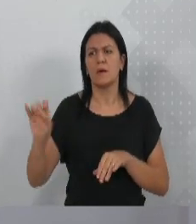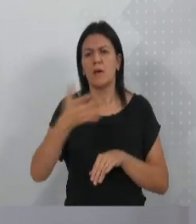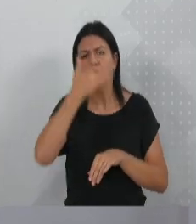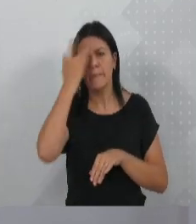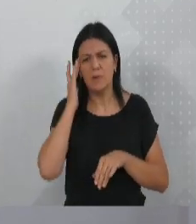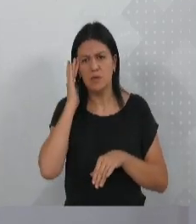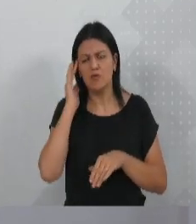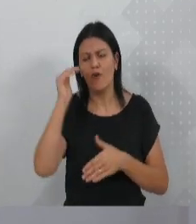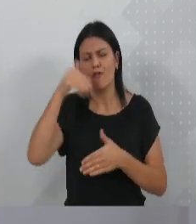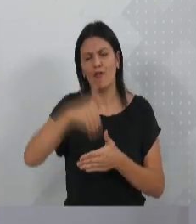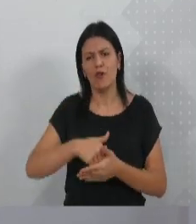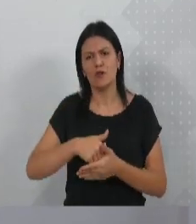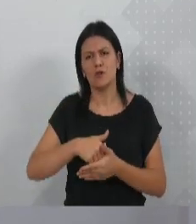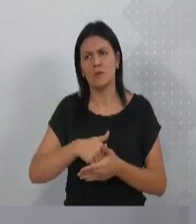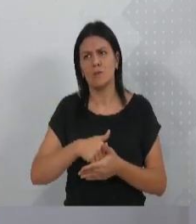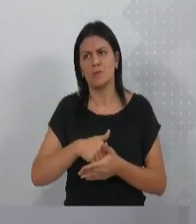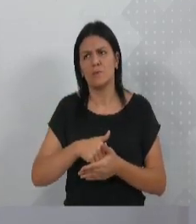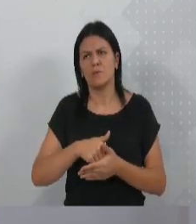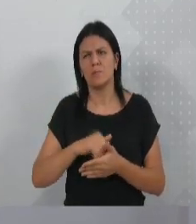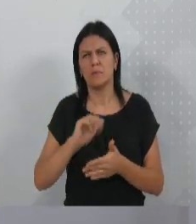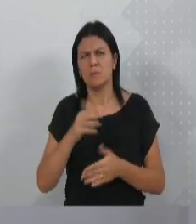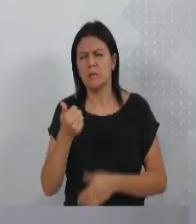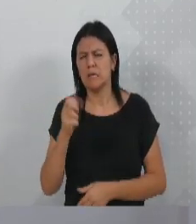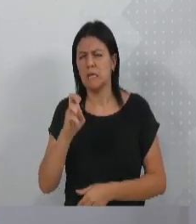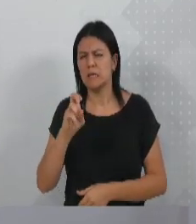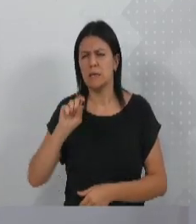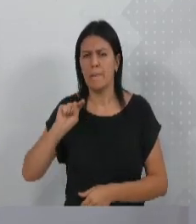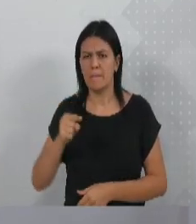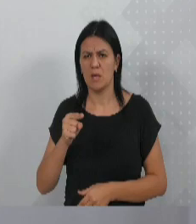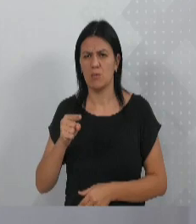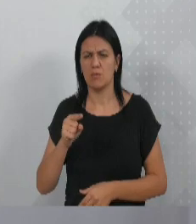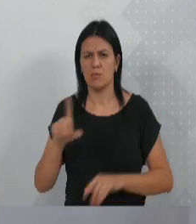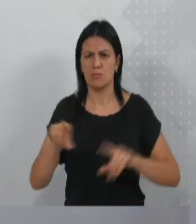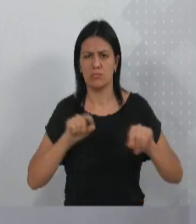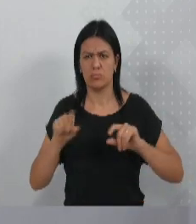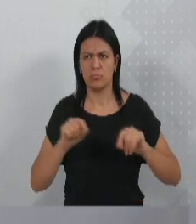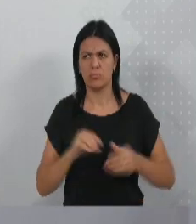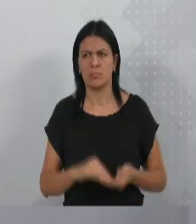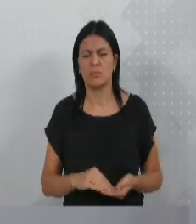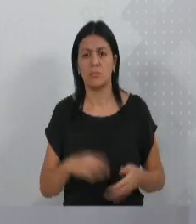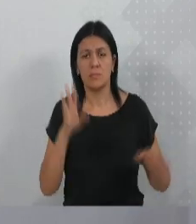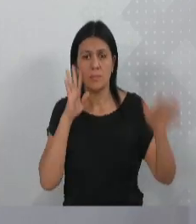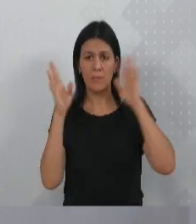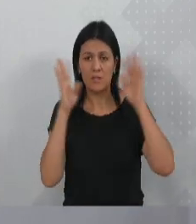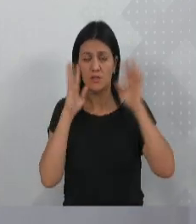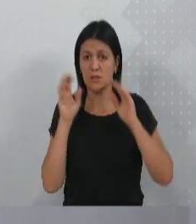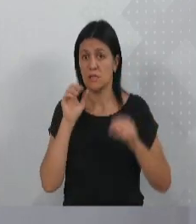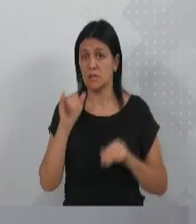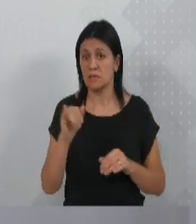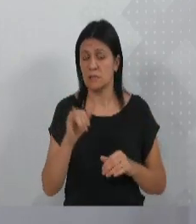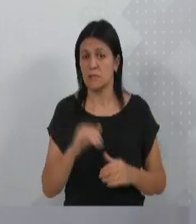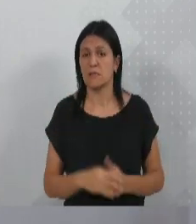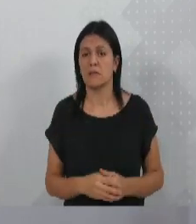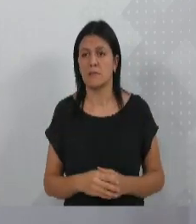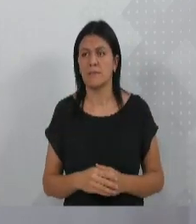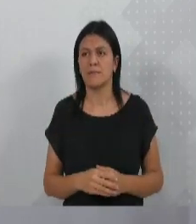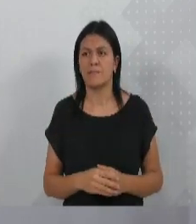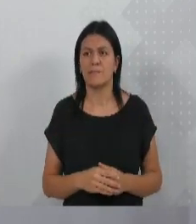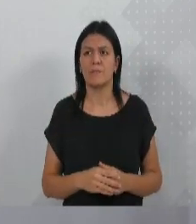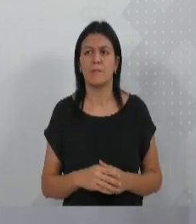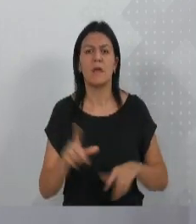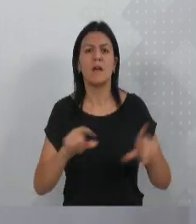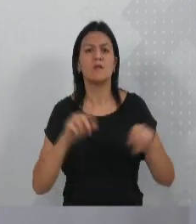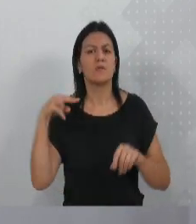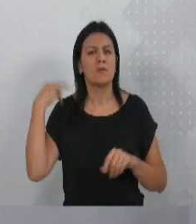praticamente passou um pouco de 15.000 eleitores né você imagina se a se a eleição para para vereador